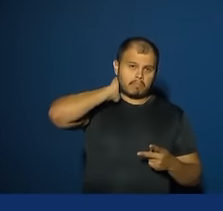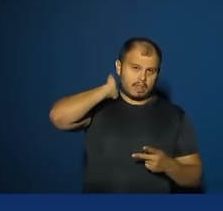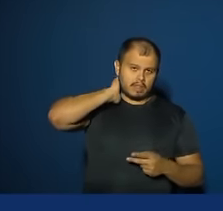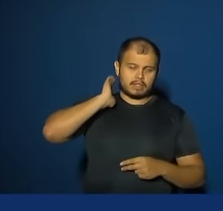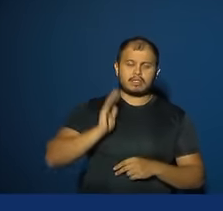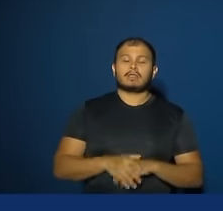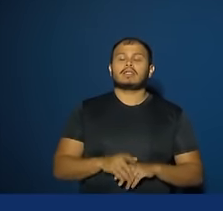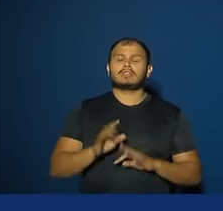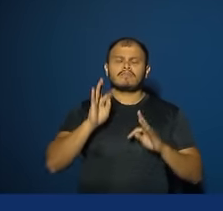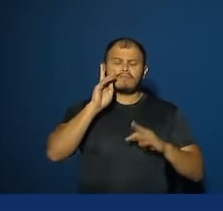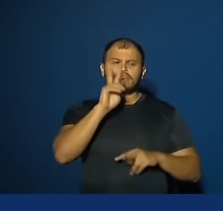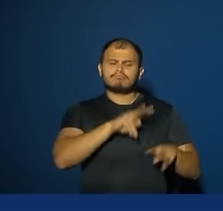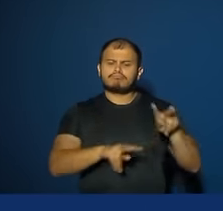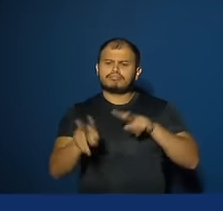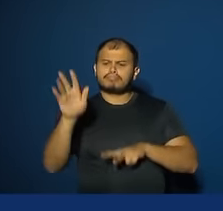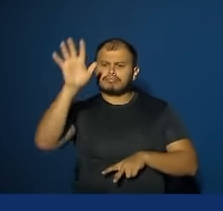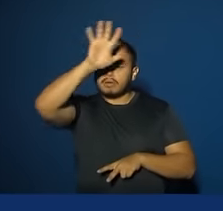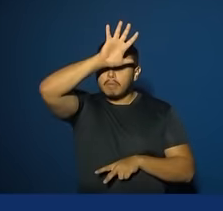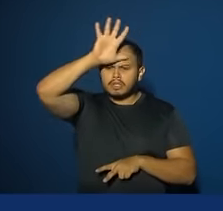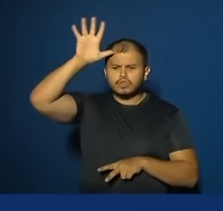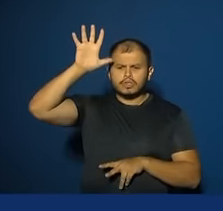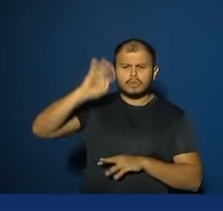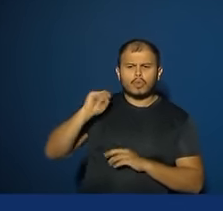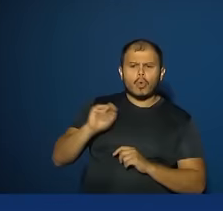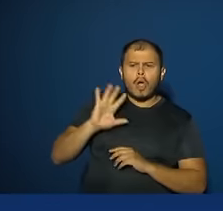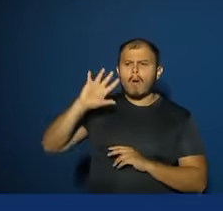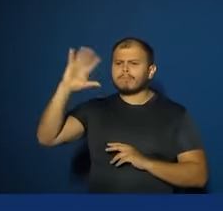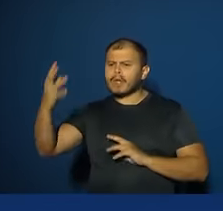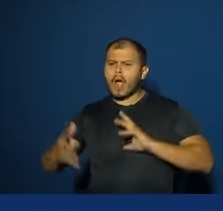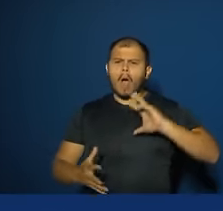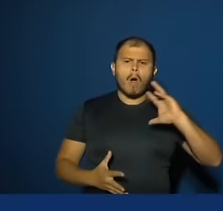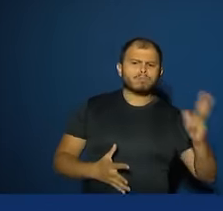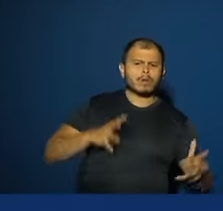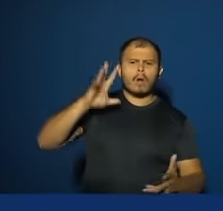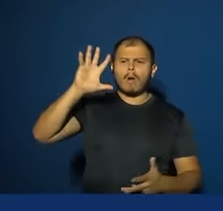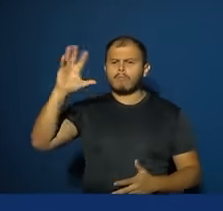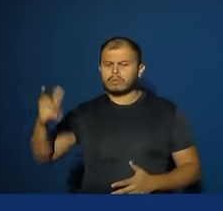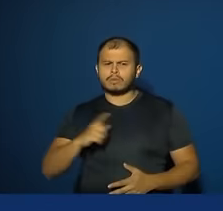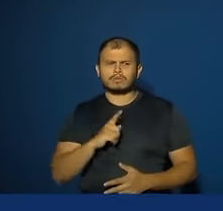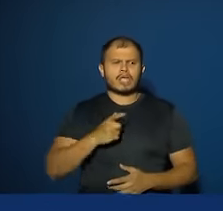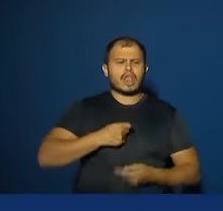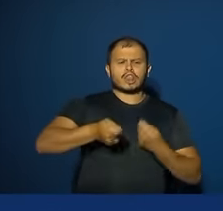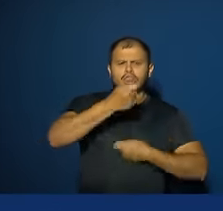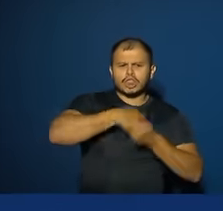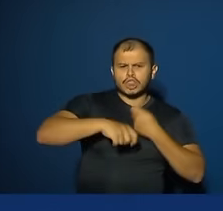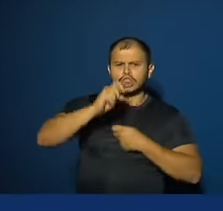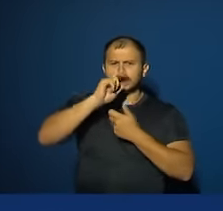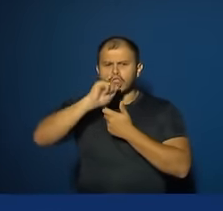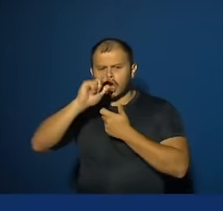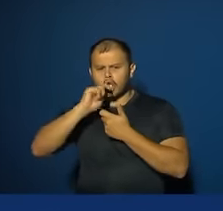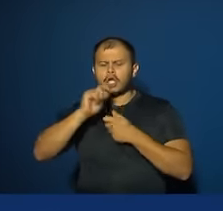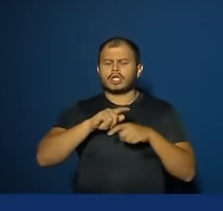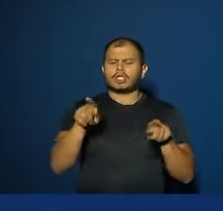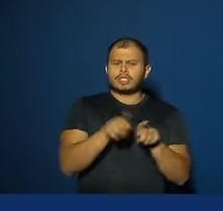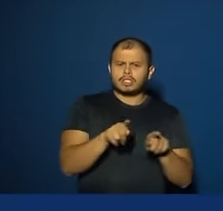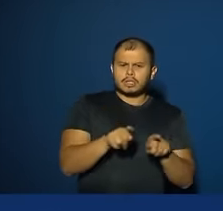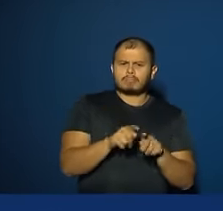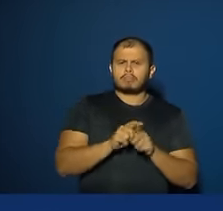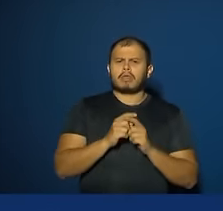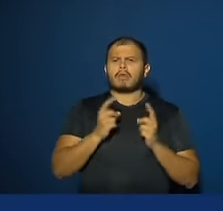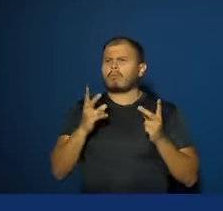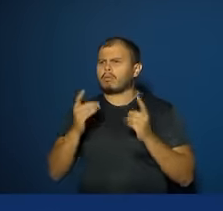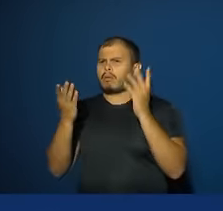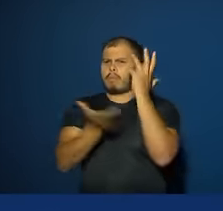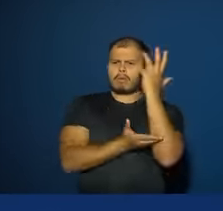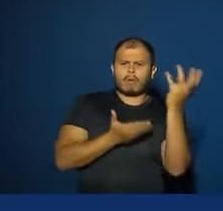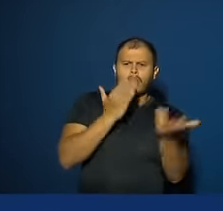Amazônia e de de eh pesca ilegal tráfico de droga mineração ilegal desmatamento